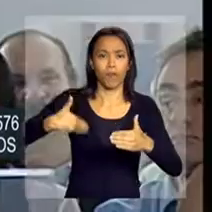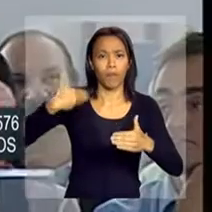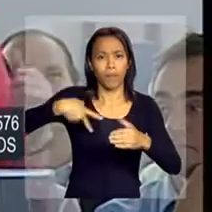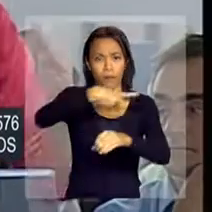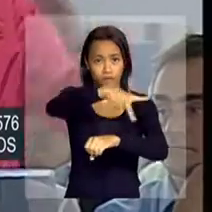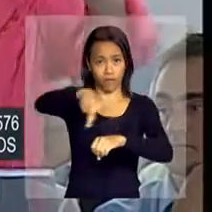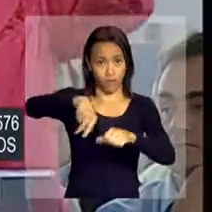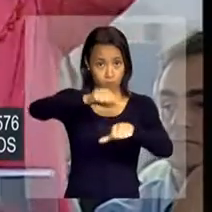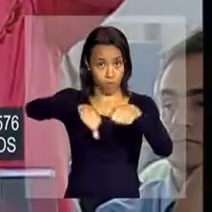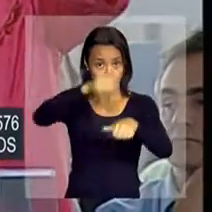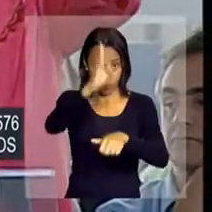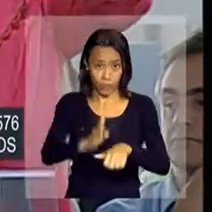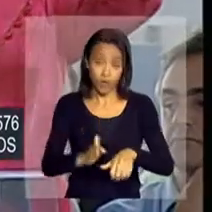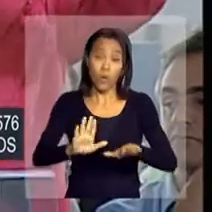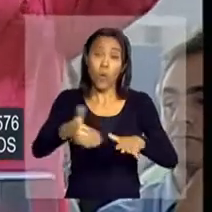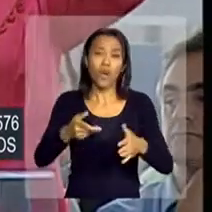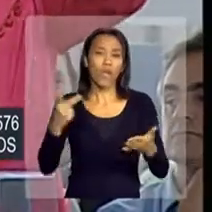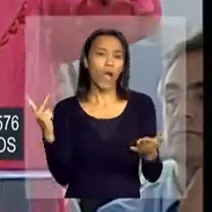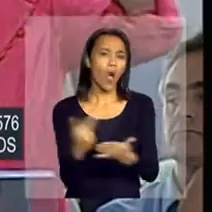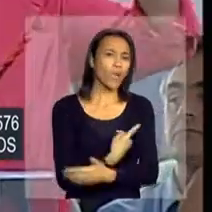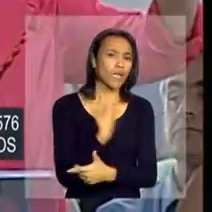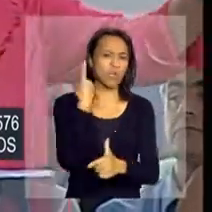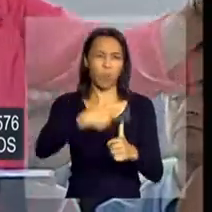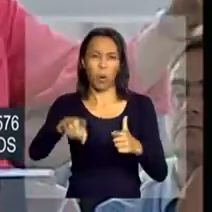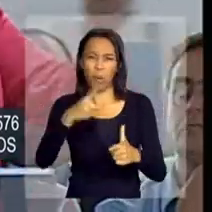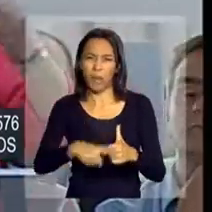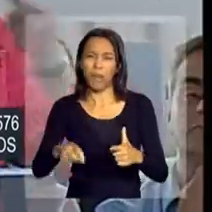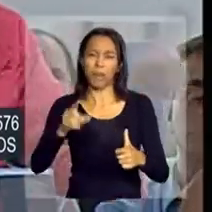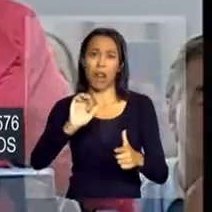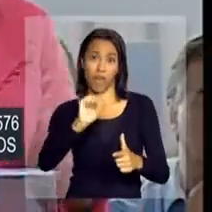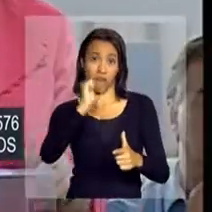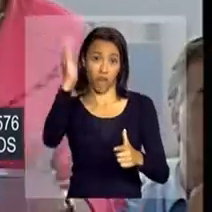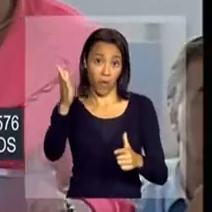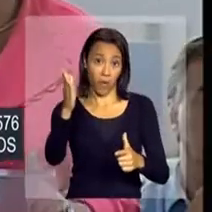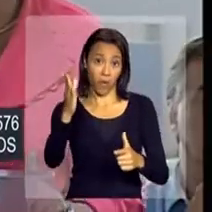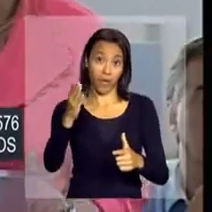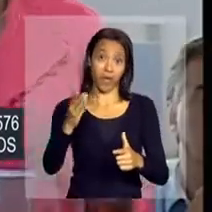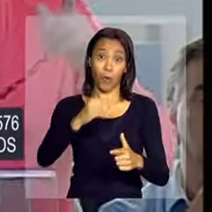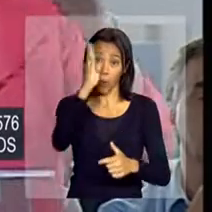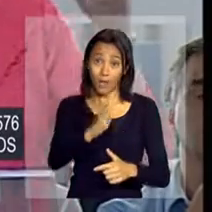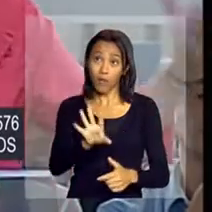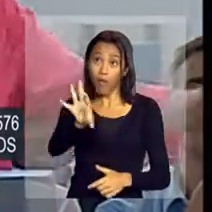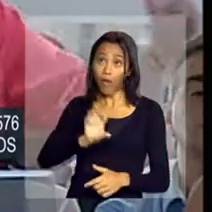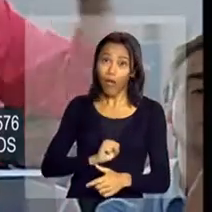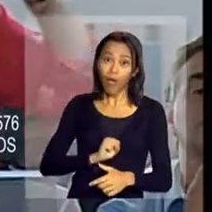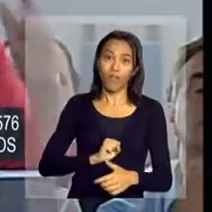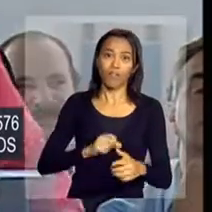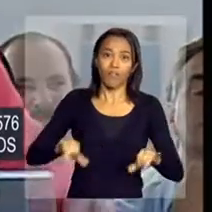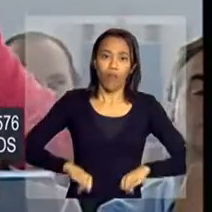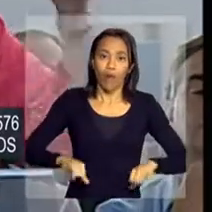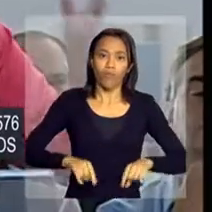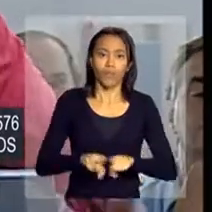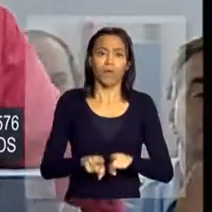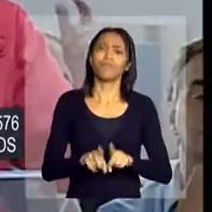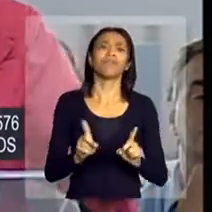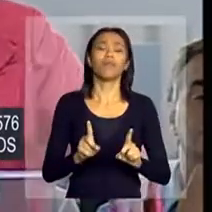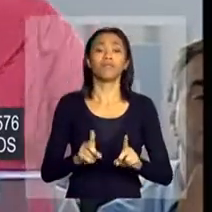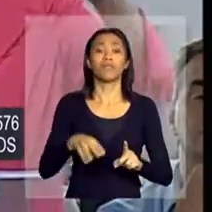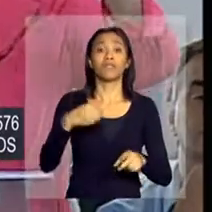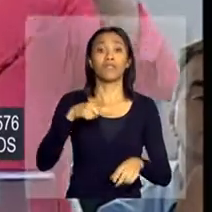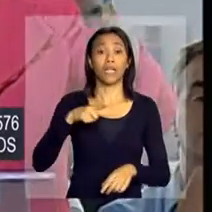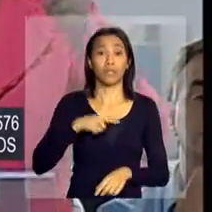quando há uma crise lá fora, um espirro, o Brasil não pega pneumonia. Nós temos